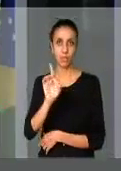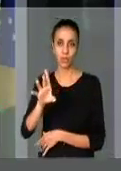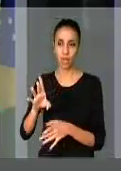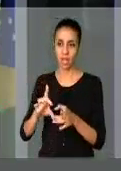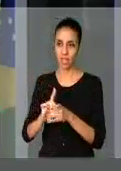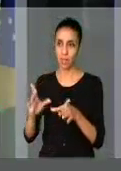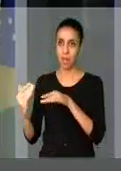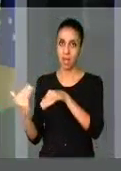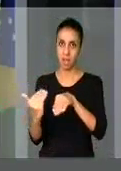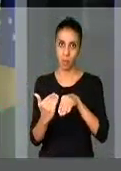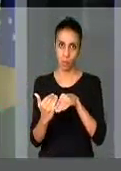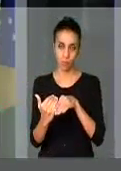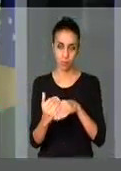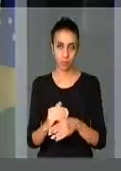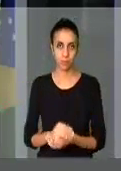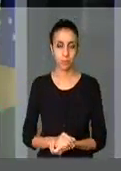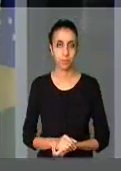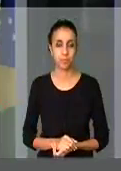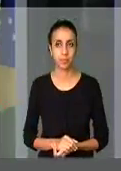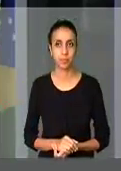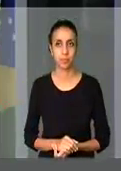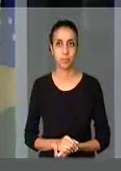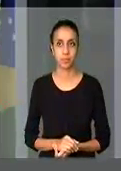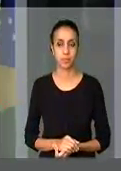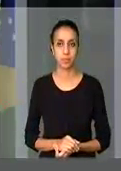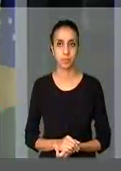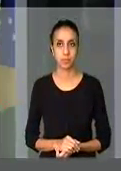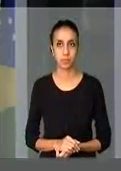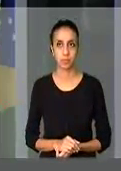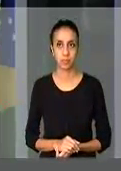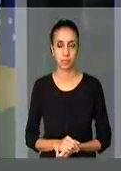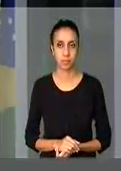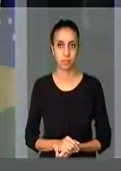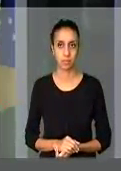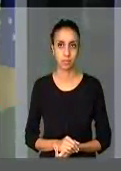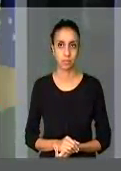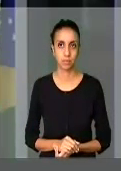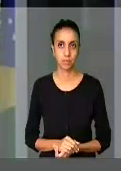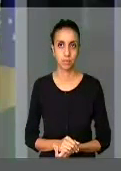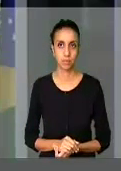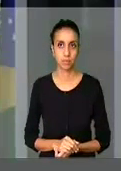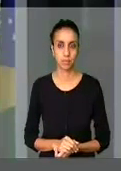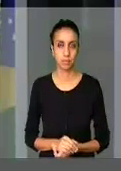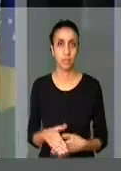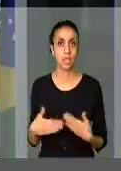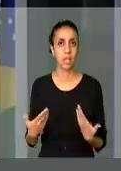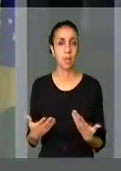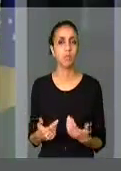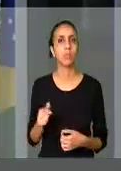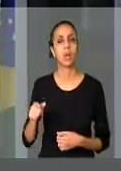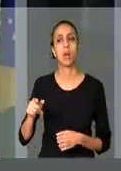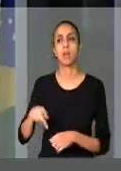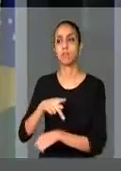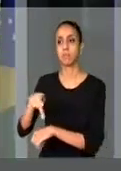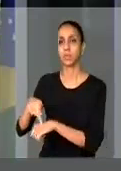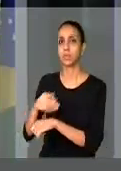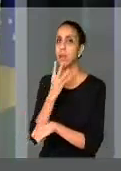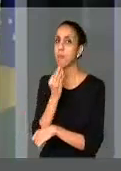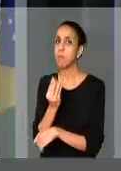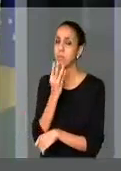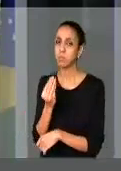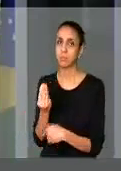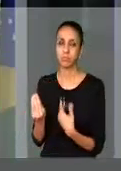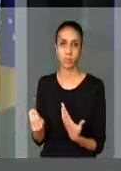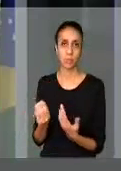nação. Considerando essa constatação, é impensável ao Estado de Israel